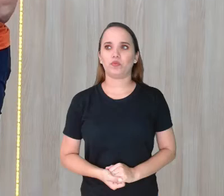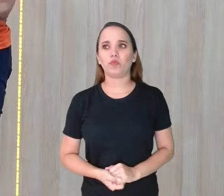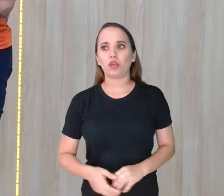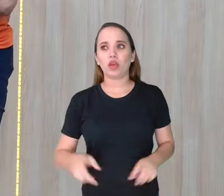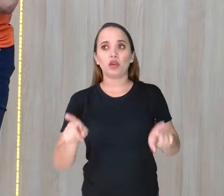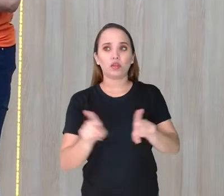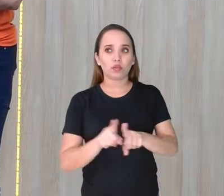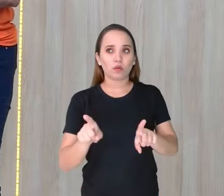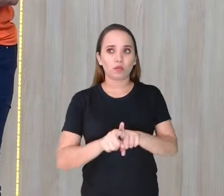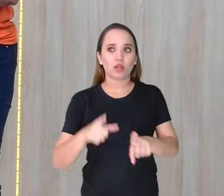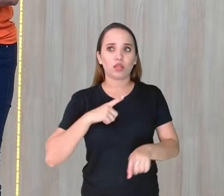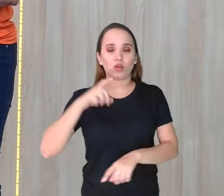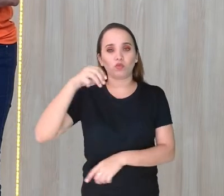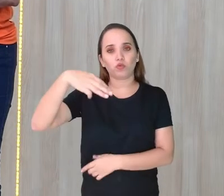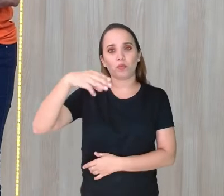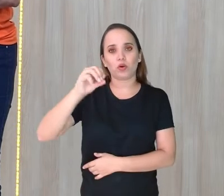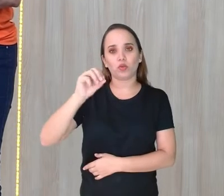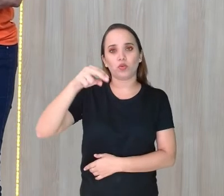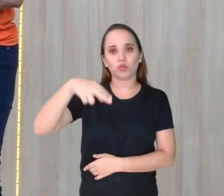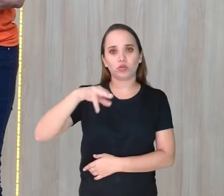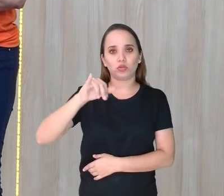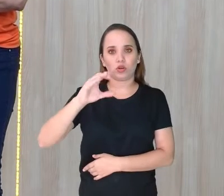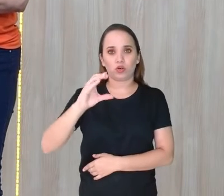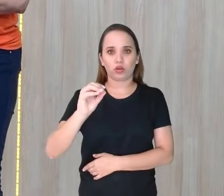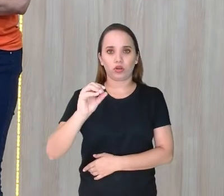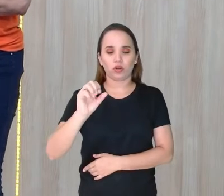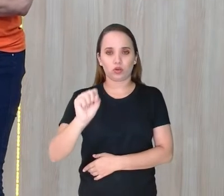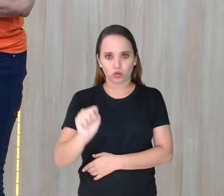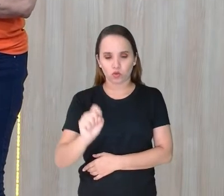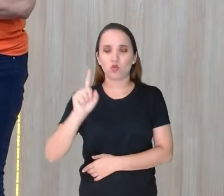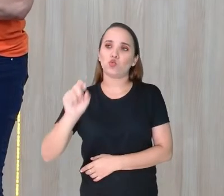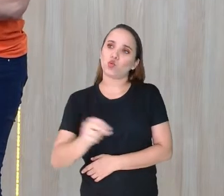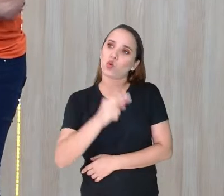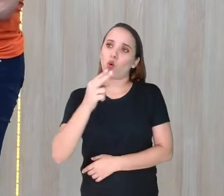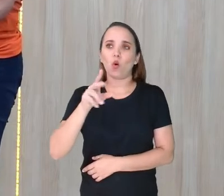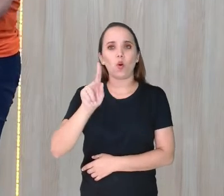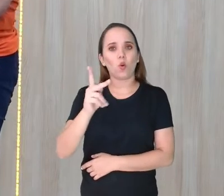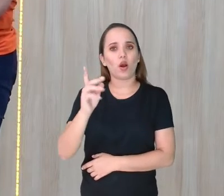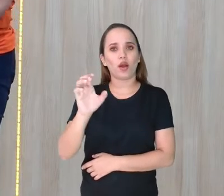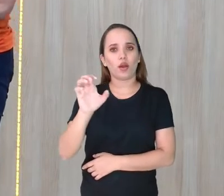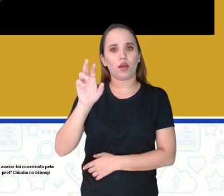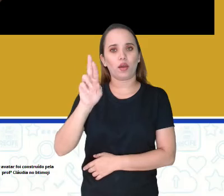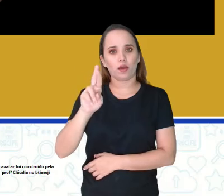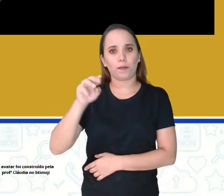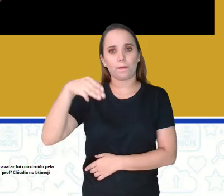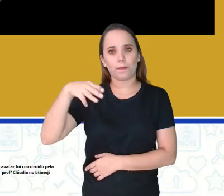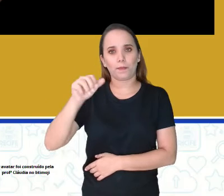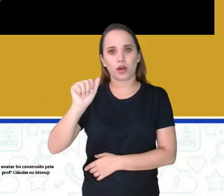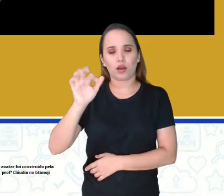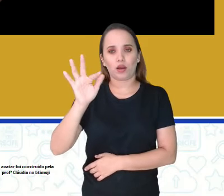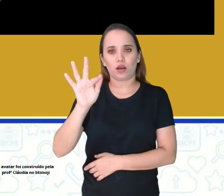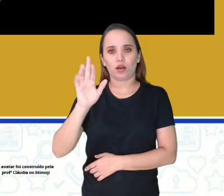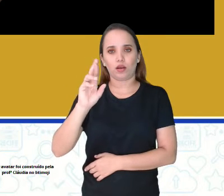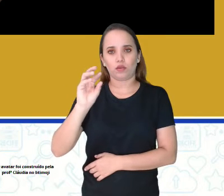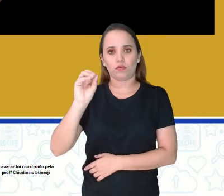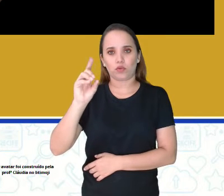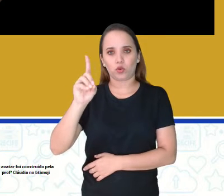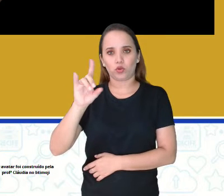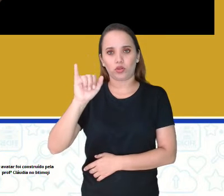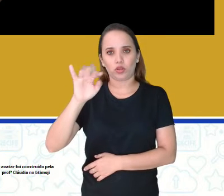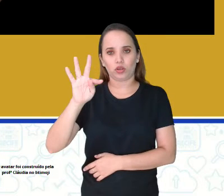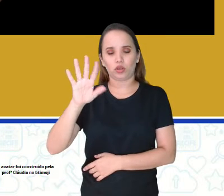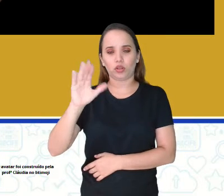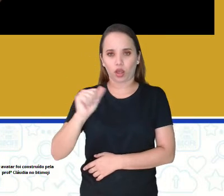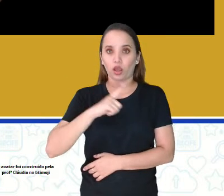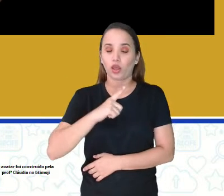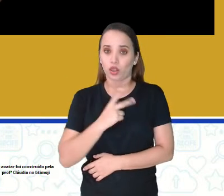são os monóicos, também considerados hermafroditas, né? São aqueles que possuem os dois sexos, né? Eles